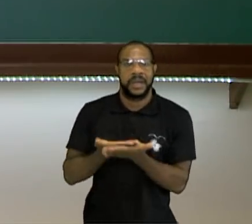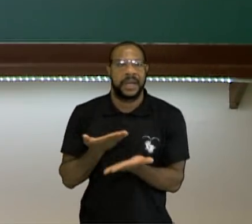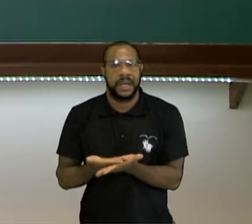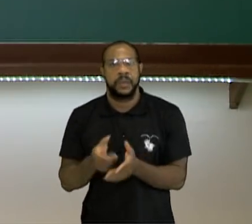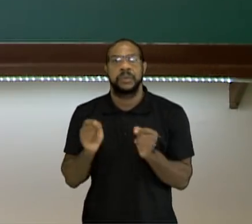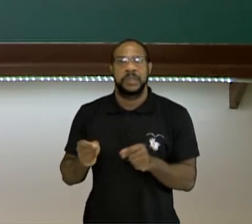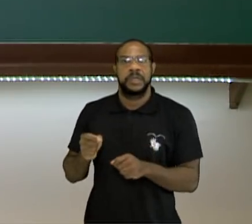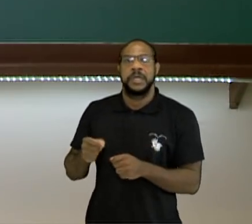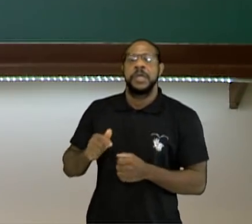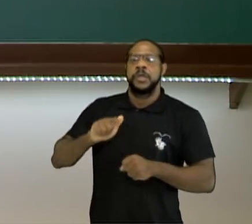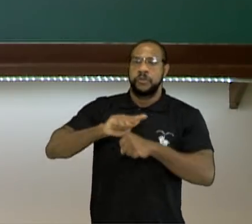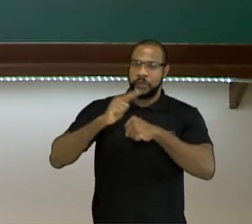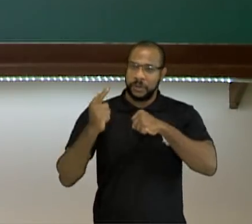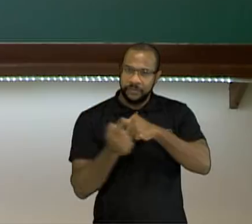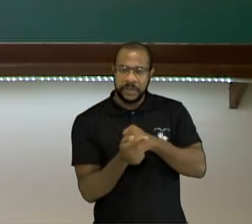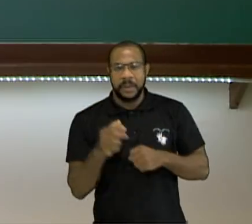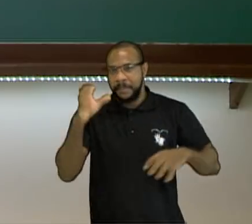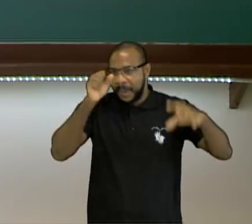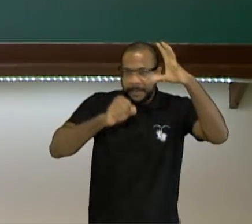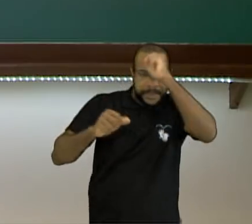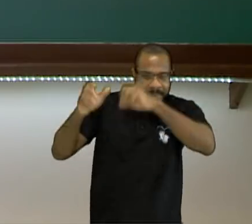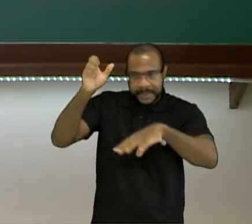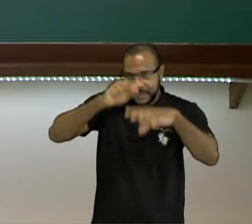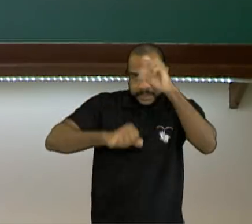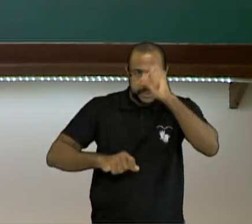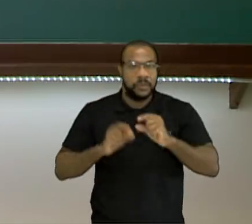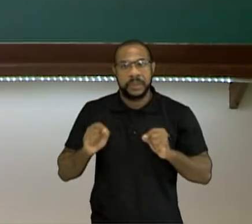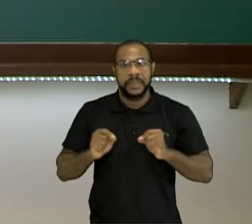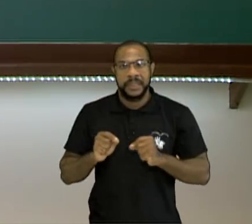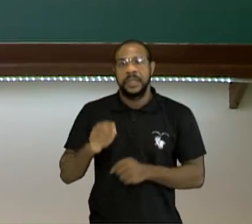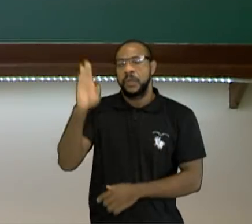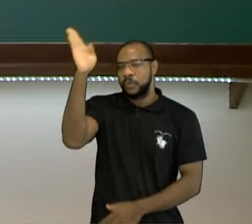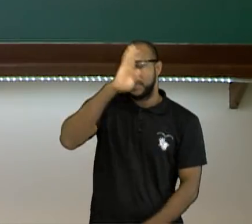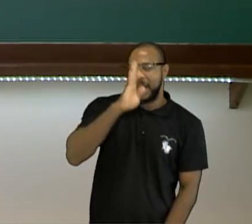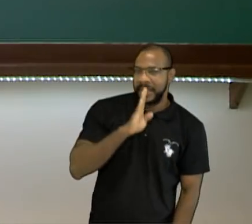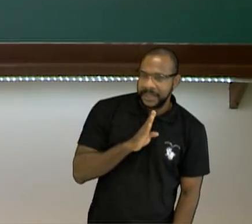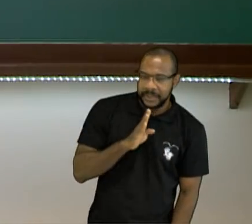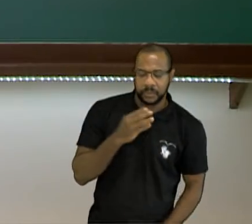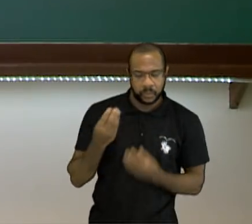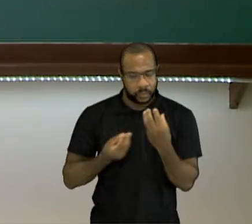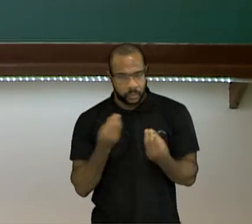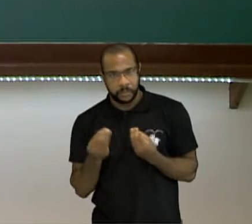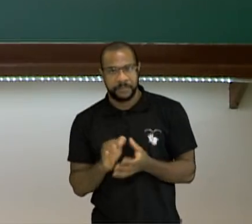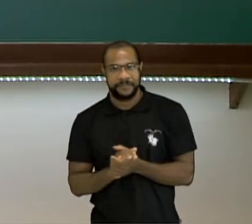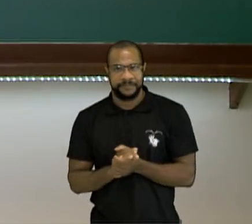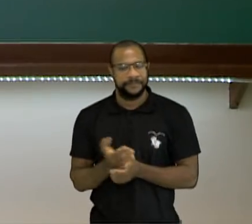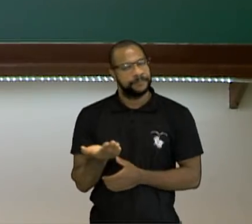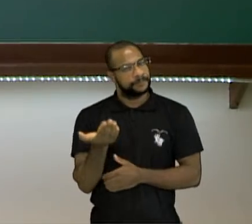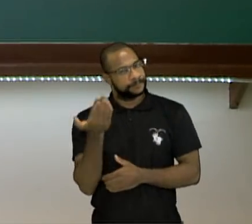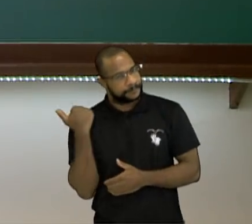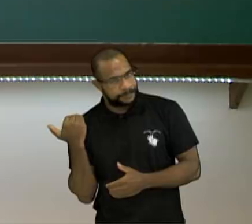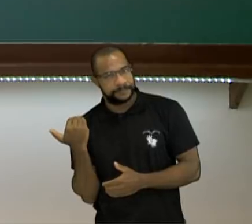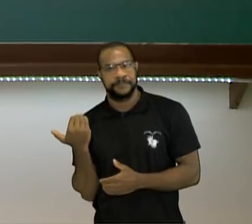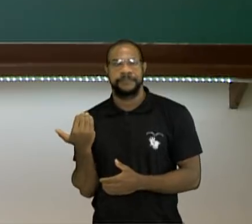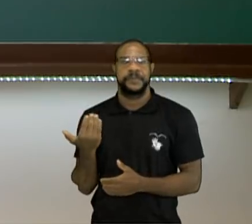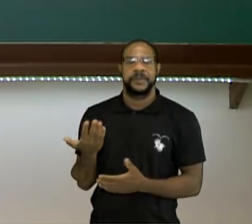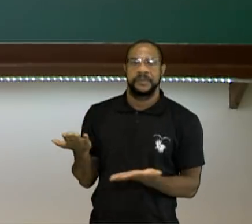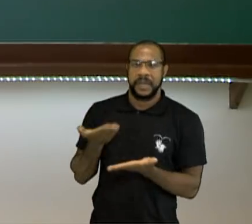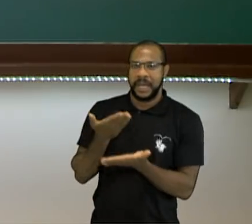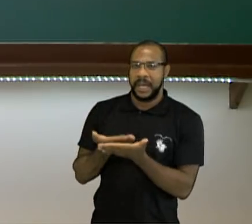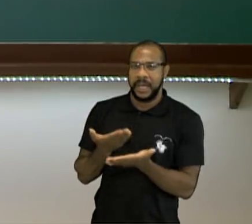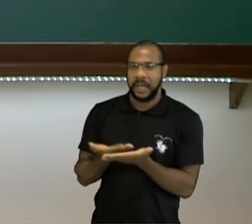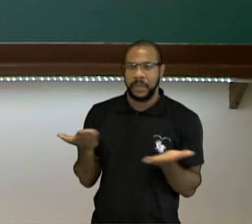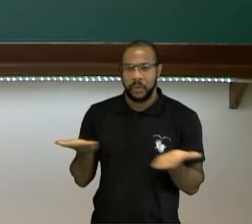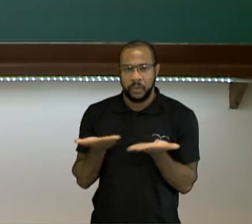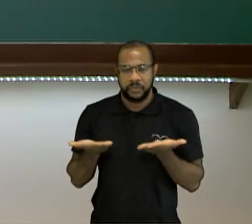de geografia, para aprender um pouco mais sobre o Brasil. Então, venham junto comigo porque a nossa aula de hoje é